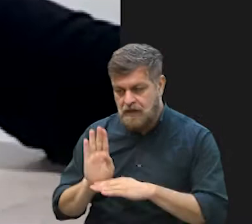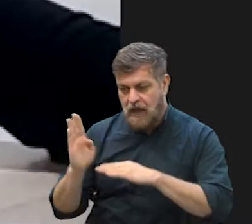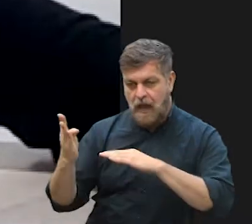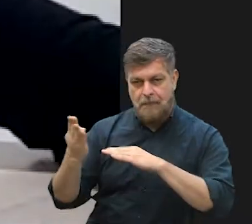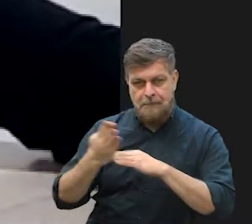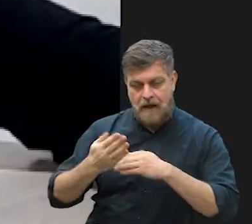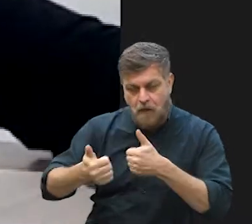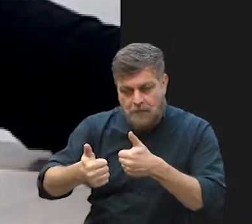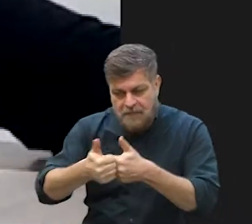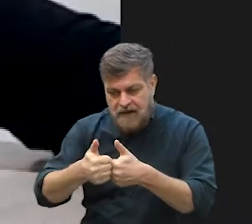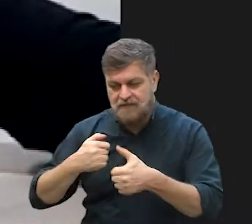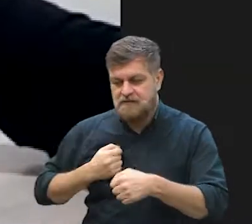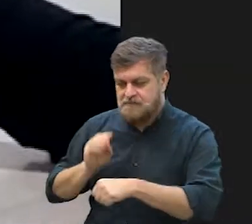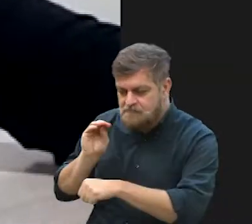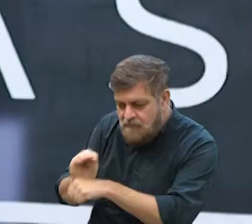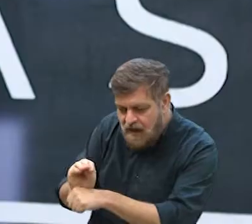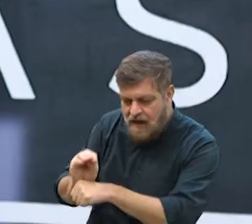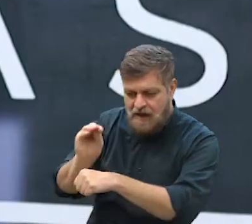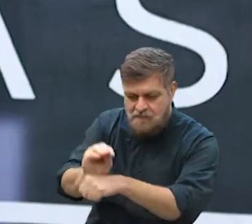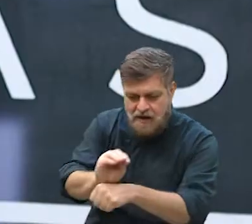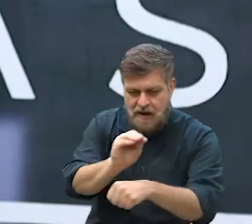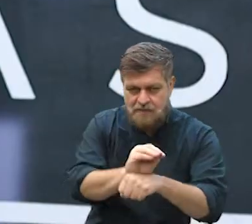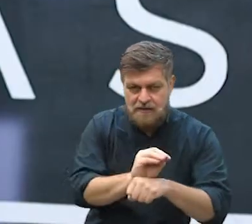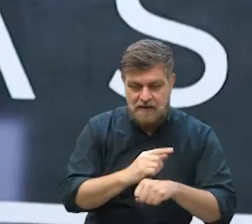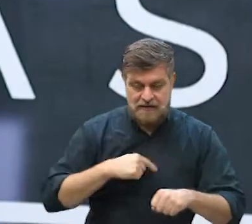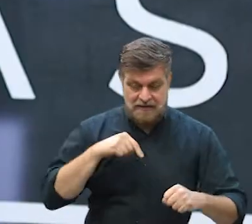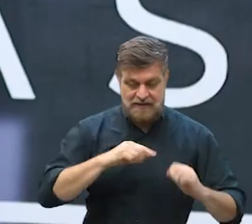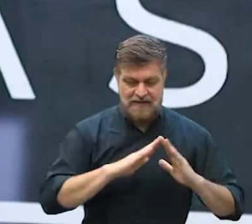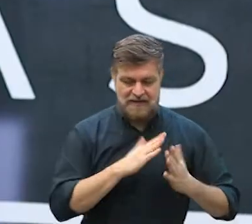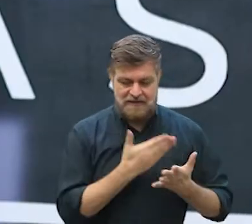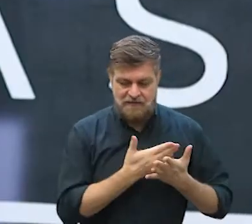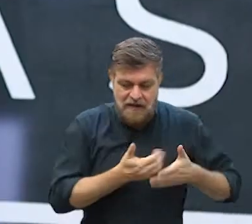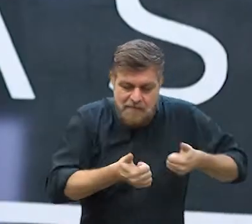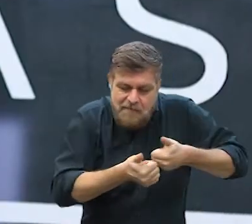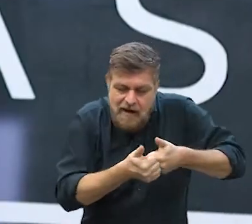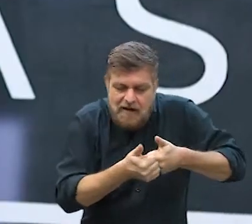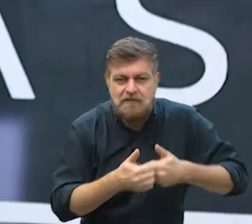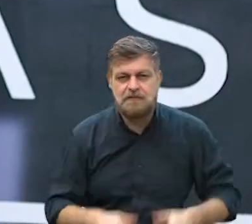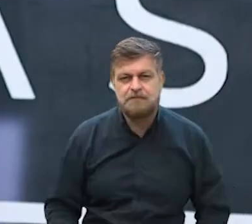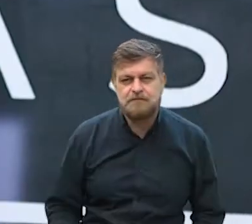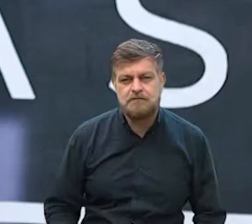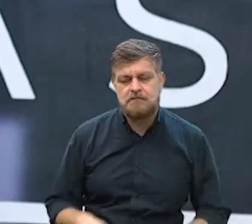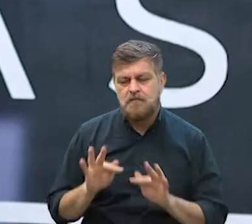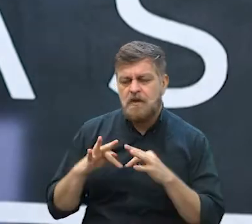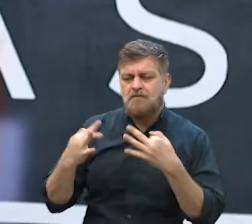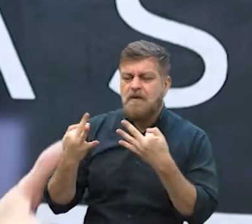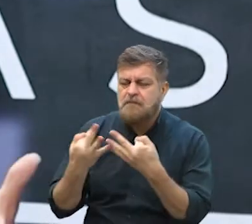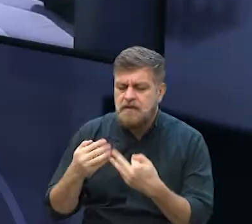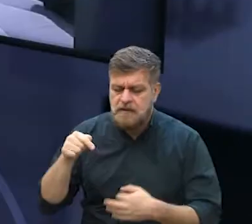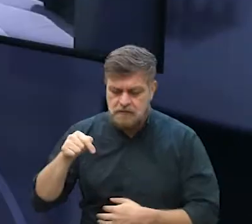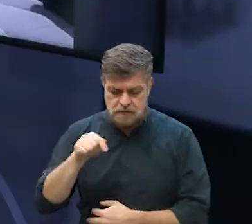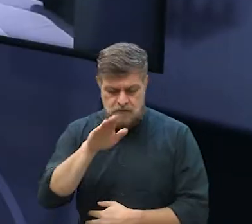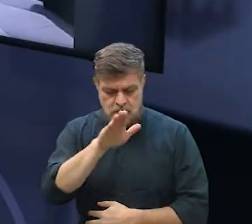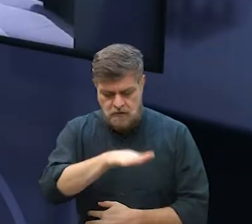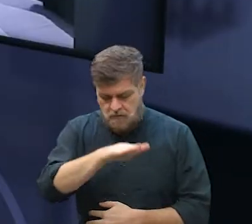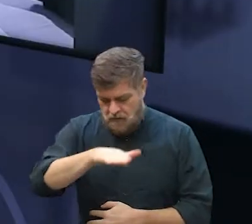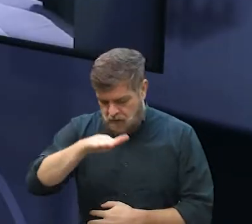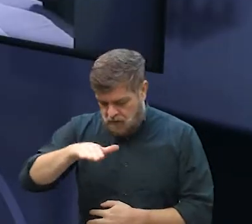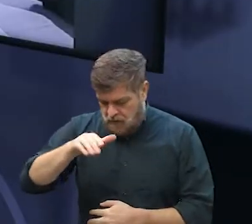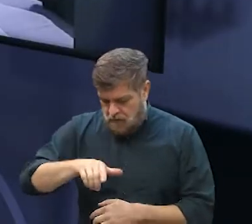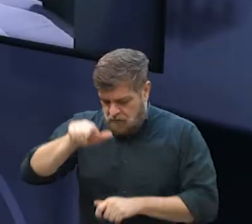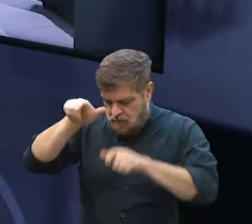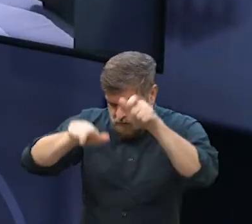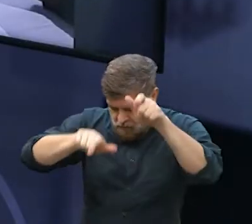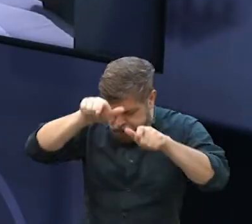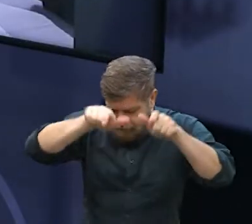redondeza que fica aqui ao entorno da escola. E essas famílias, essas crianças, essas pessoas, Tatiane,